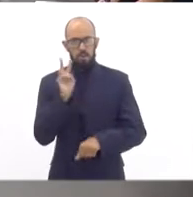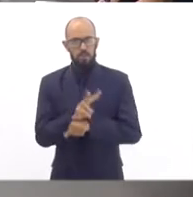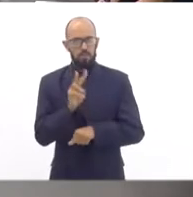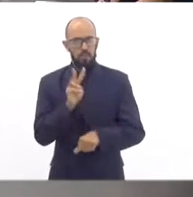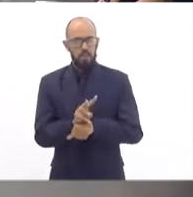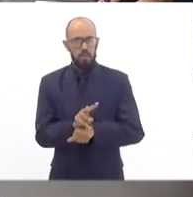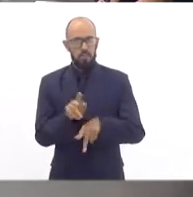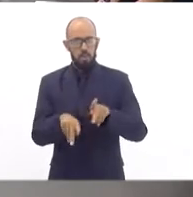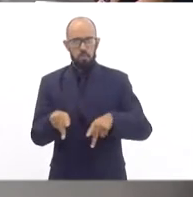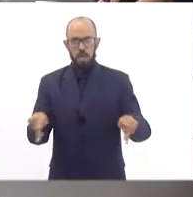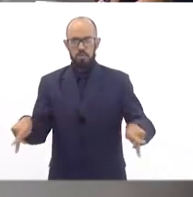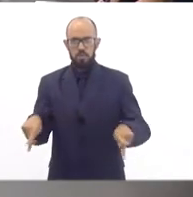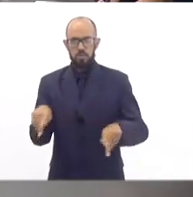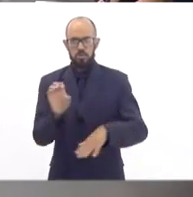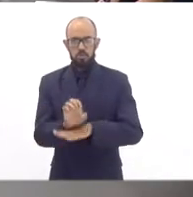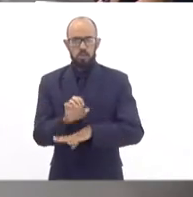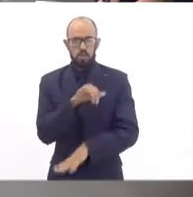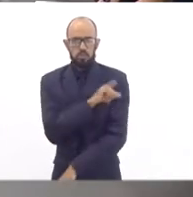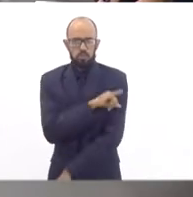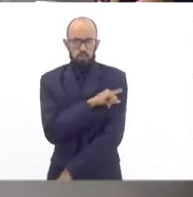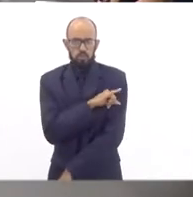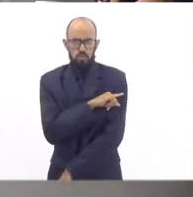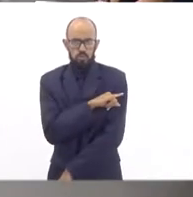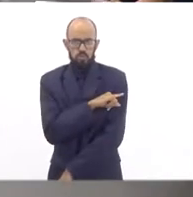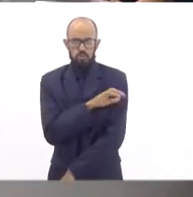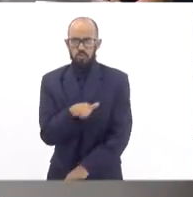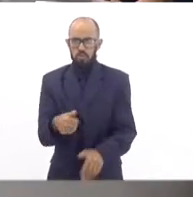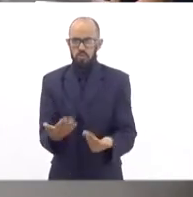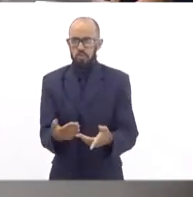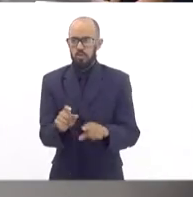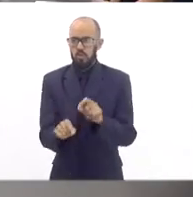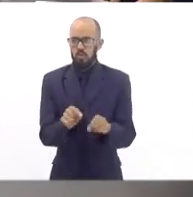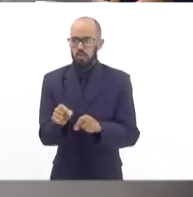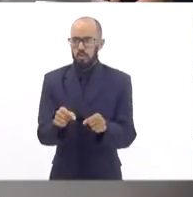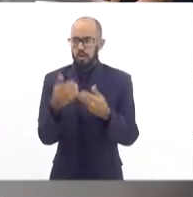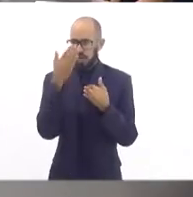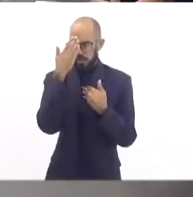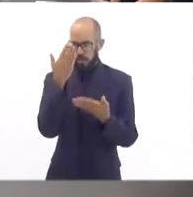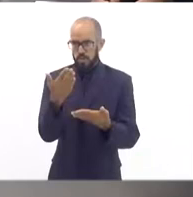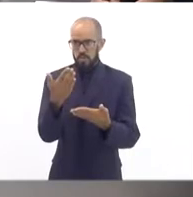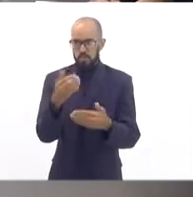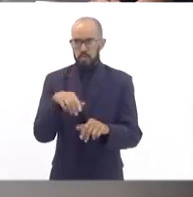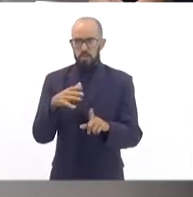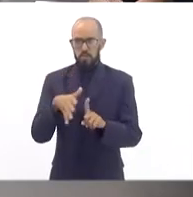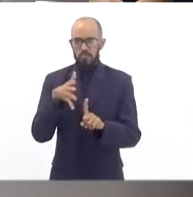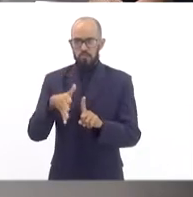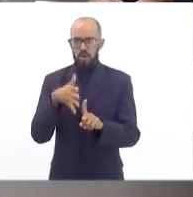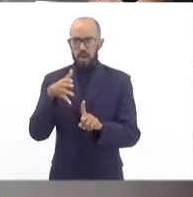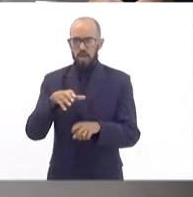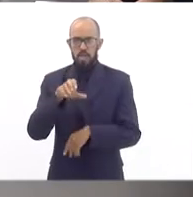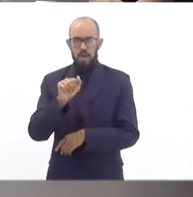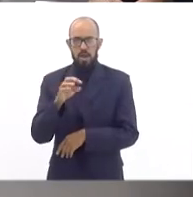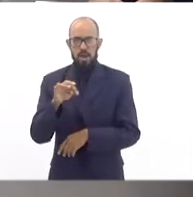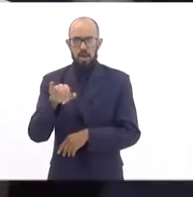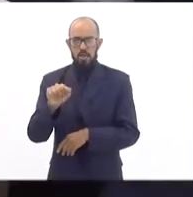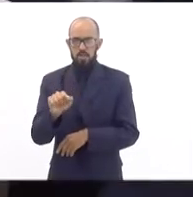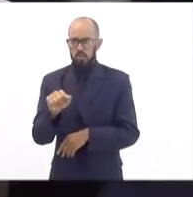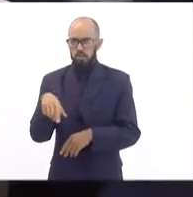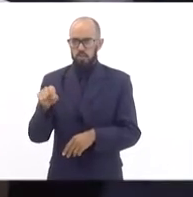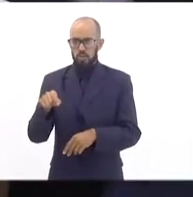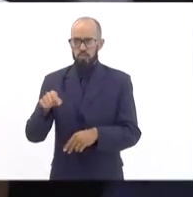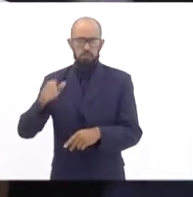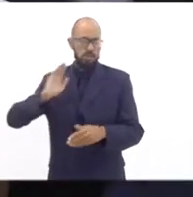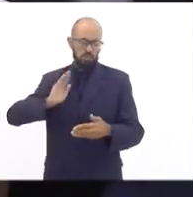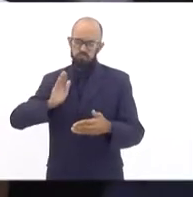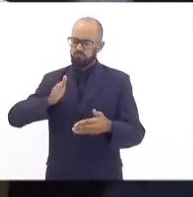Rio de Janeiro. Então, já deixando aqui, agradecendo a fala da Kátia pela sua precisão,